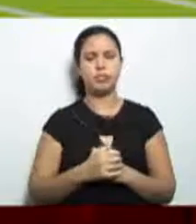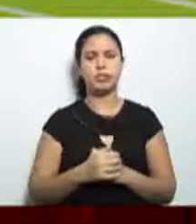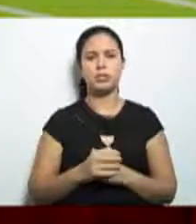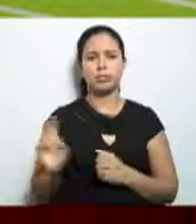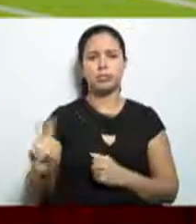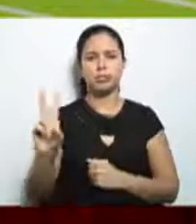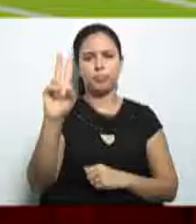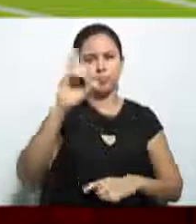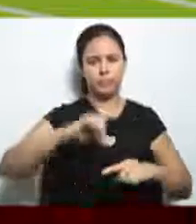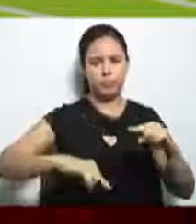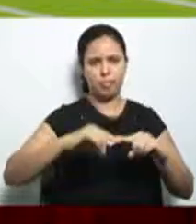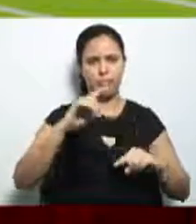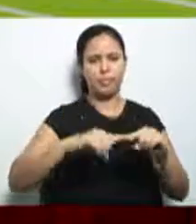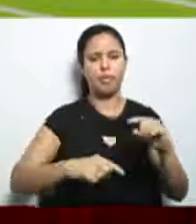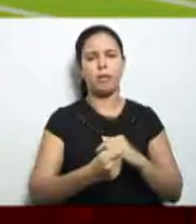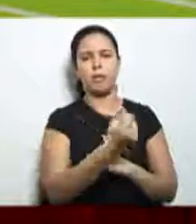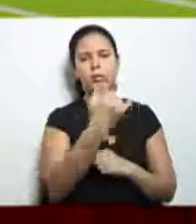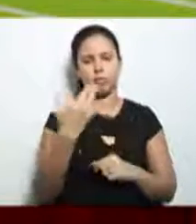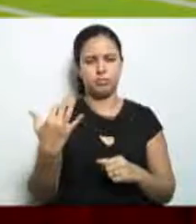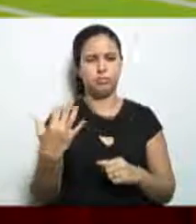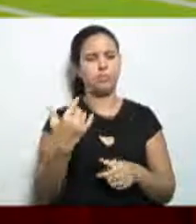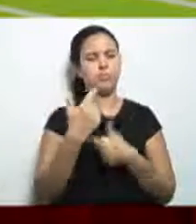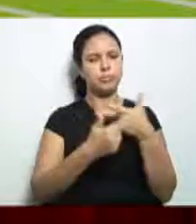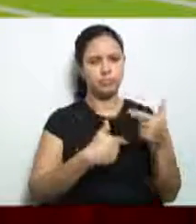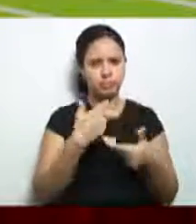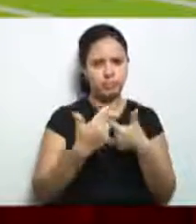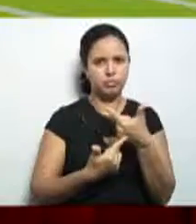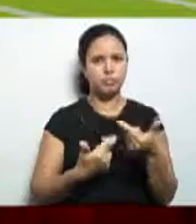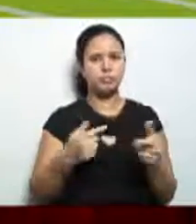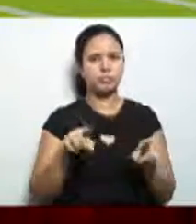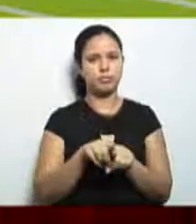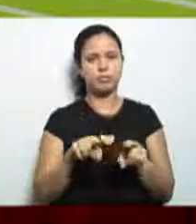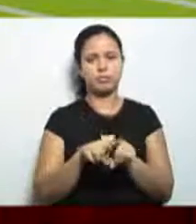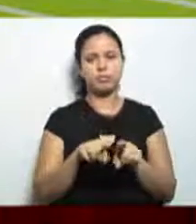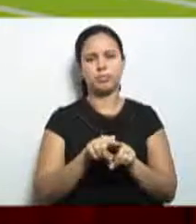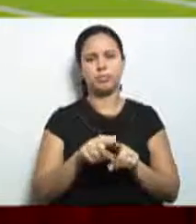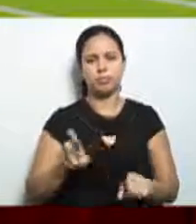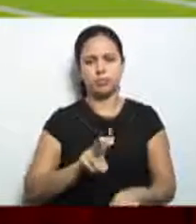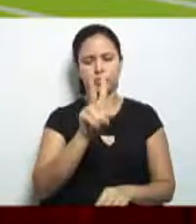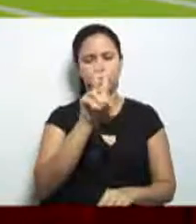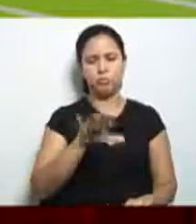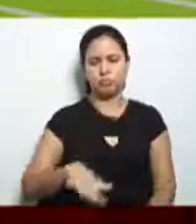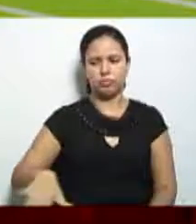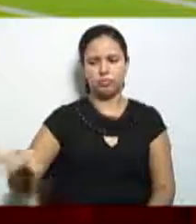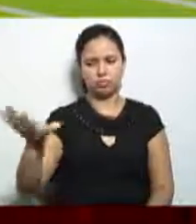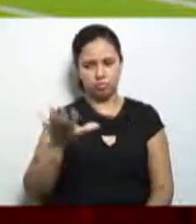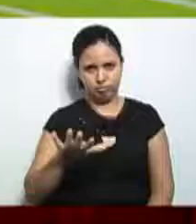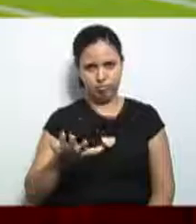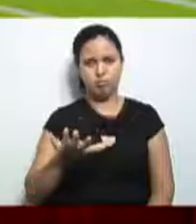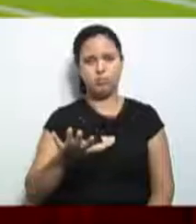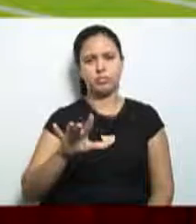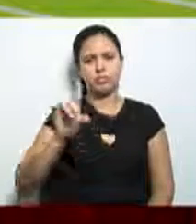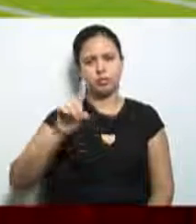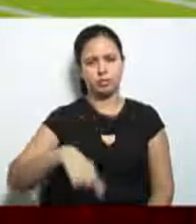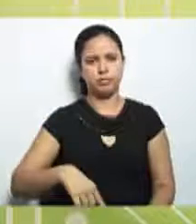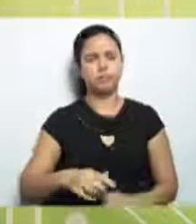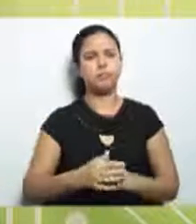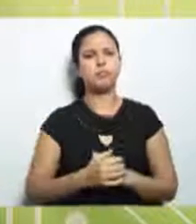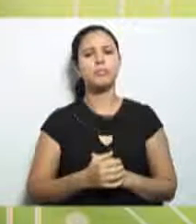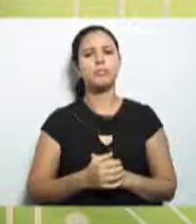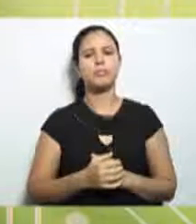valor colocado neles, é a quantidade de trabalho e também o valor que o mercado vai colocar sobre esses produtos que são